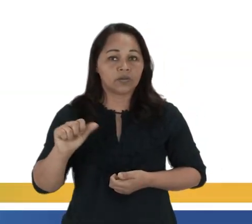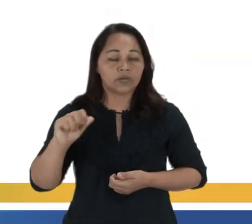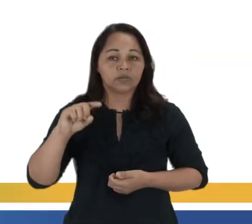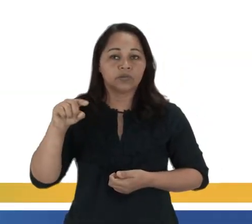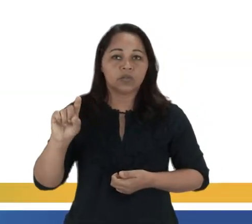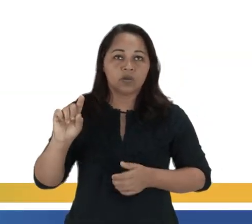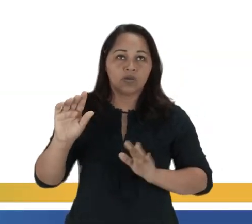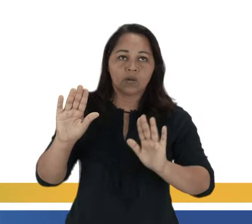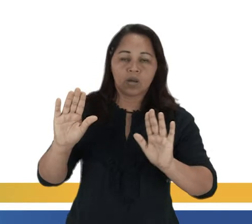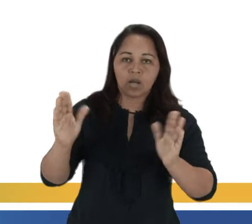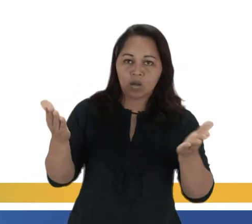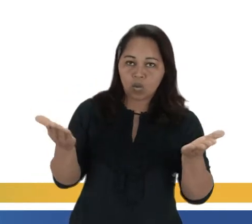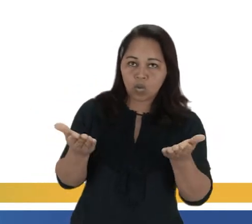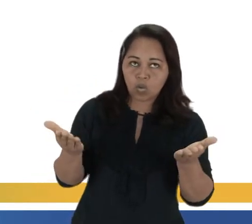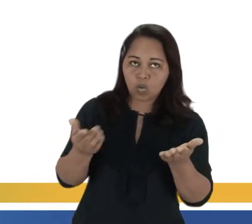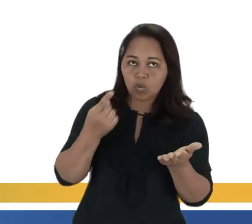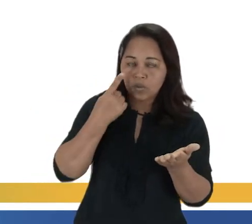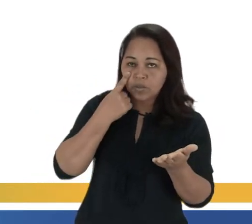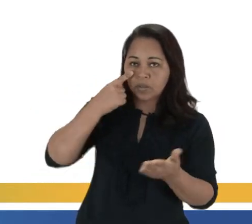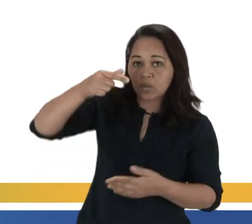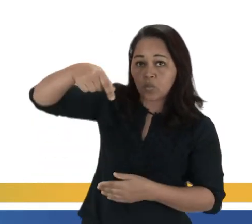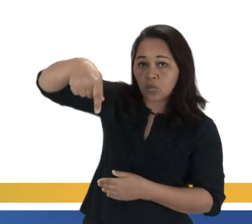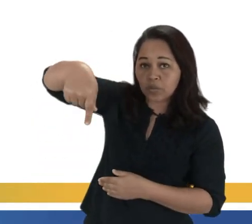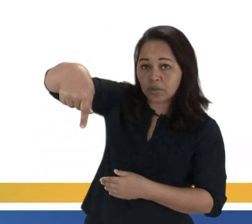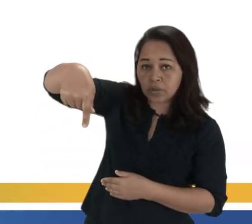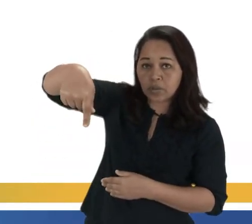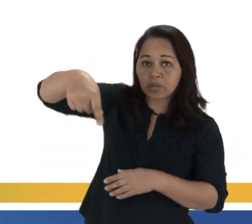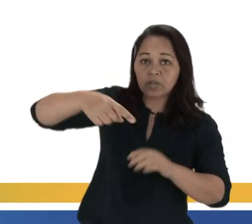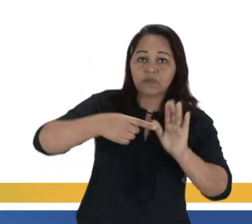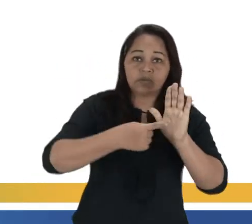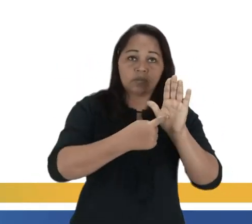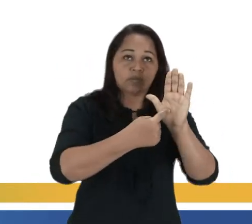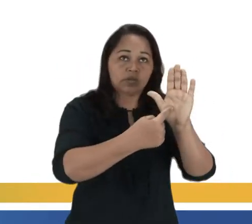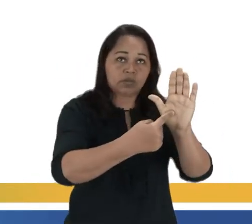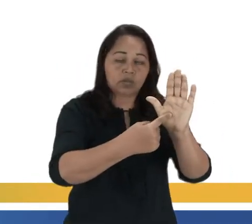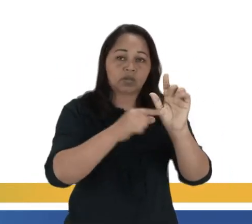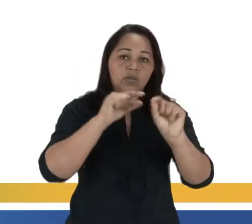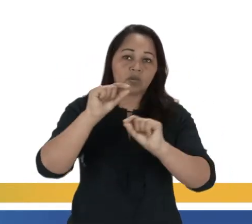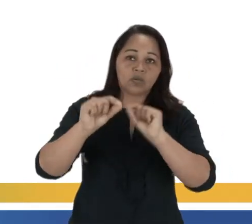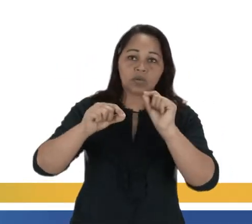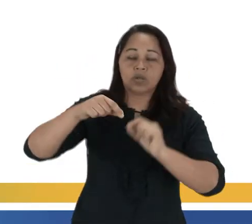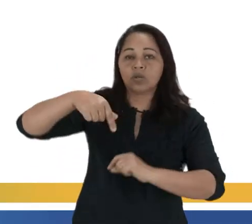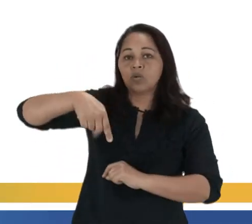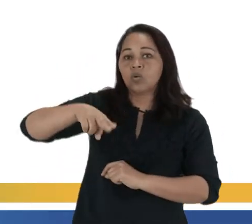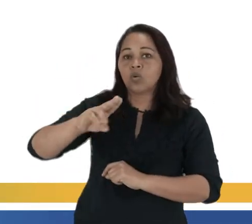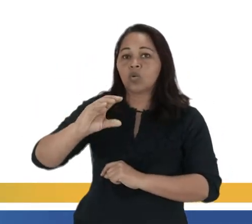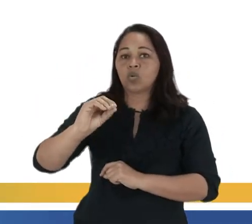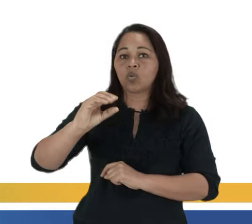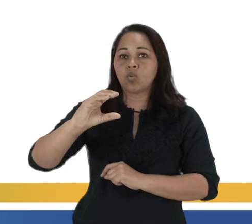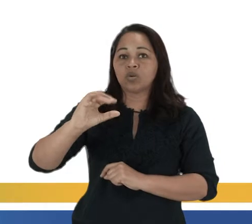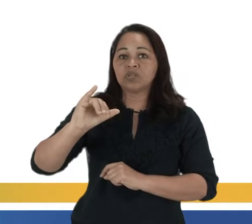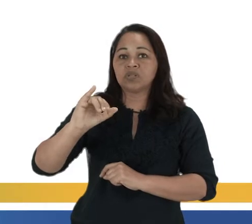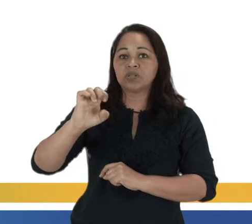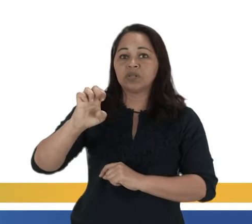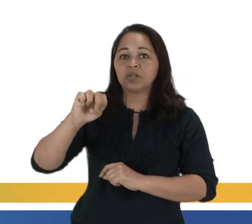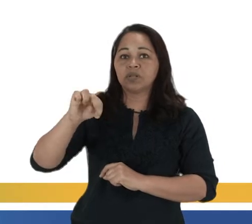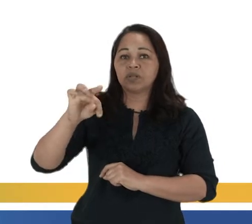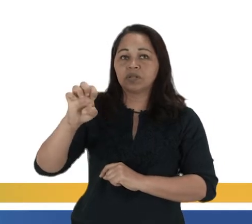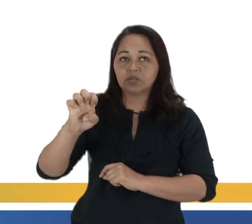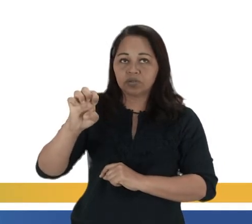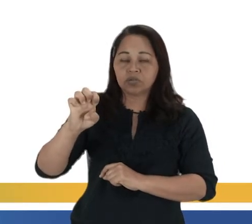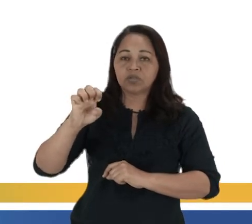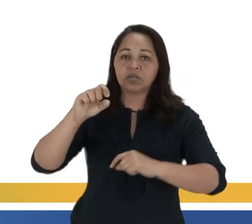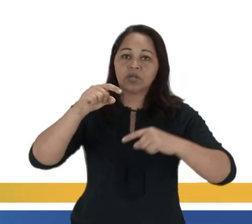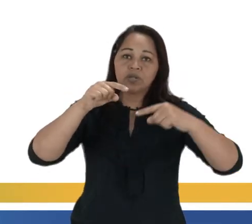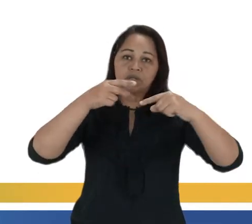nossa razão aí é representada pela letra Q, que significa quociente, que é o resultado de uma divisão, como nós já